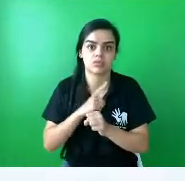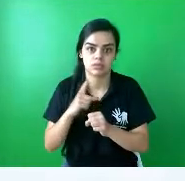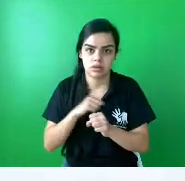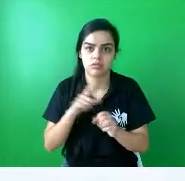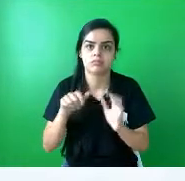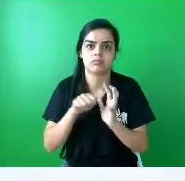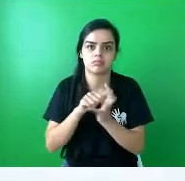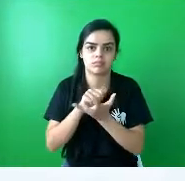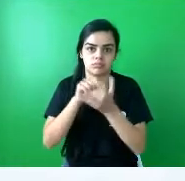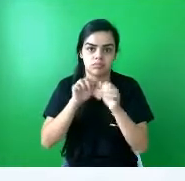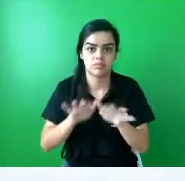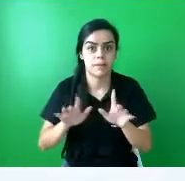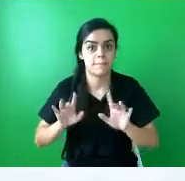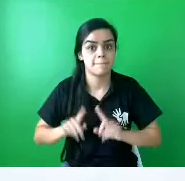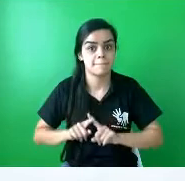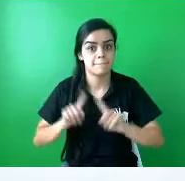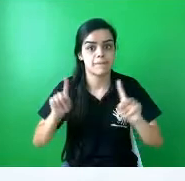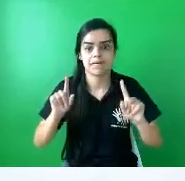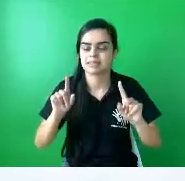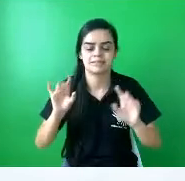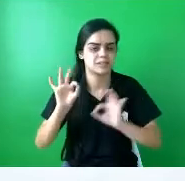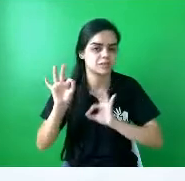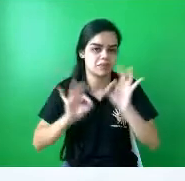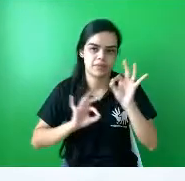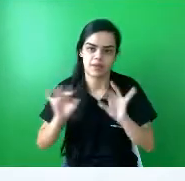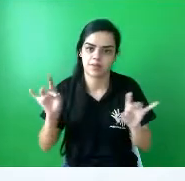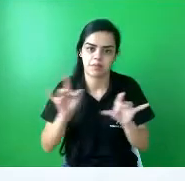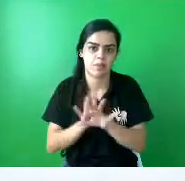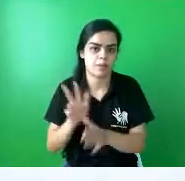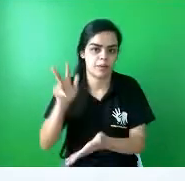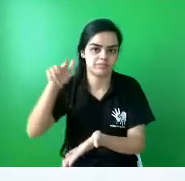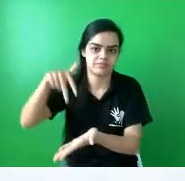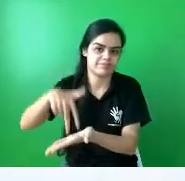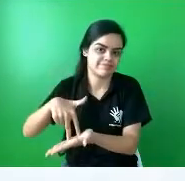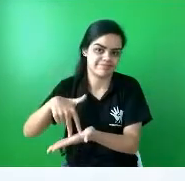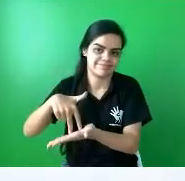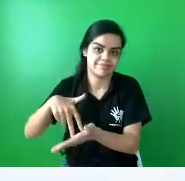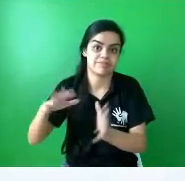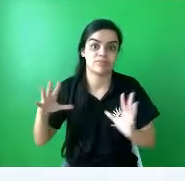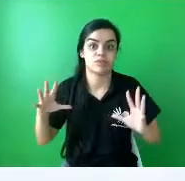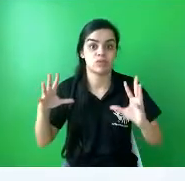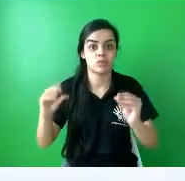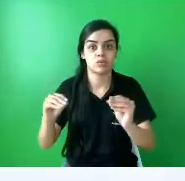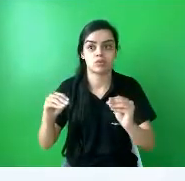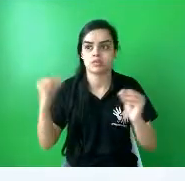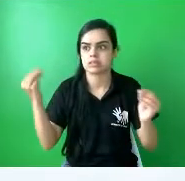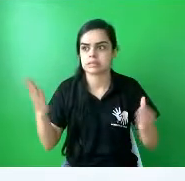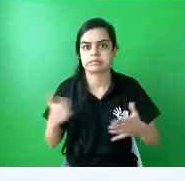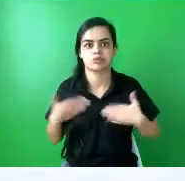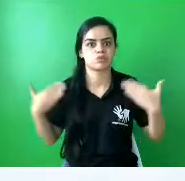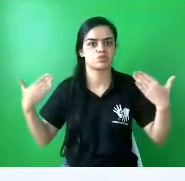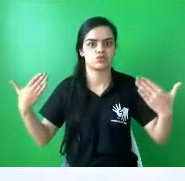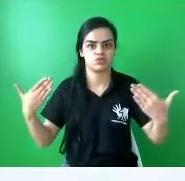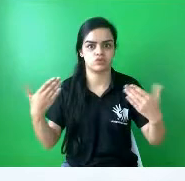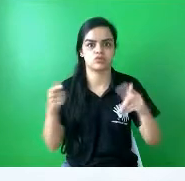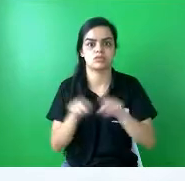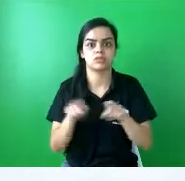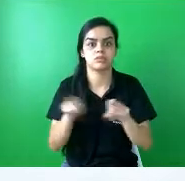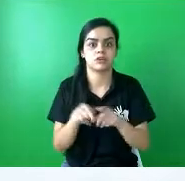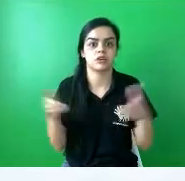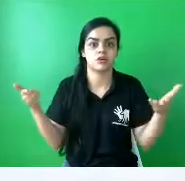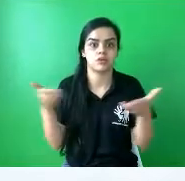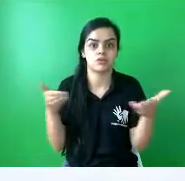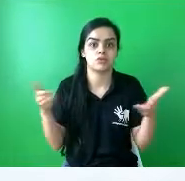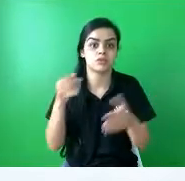grande. Porém, a gente nunca está preparado para poder enfrentar esse momento. Então, todos fomos pegos de surpresa e o que a gente consegue fazer hoje é atuar de